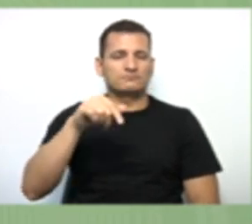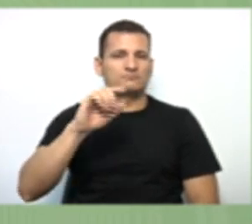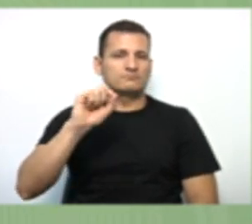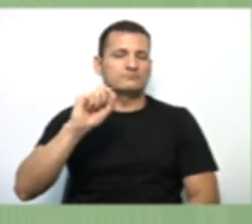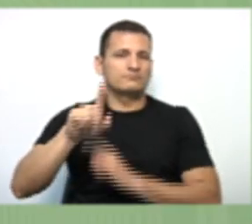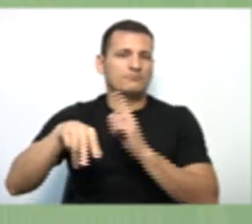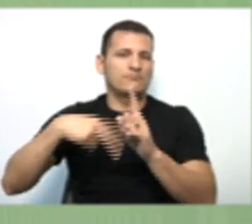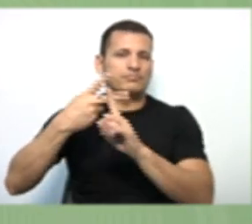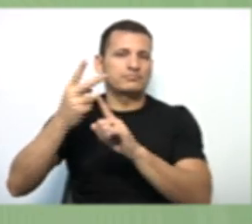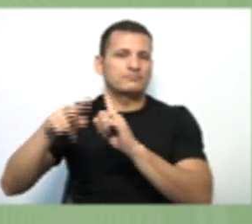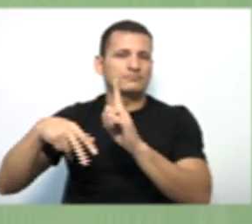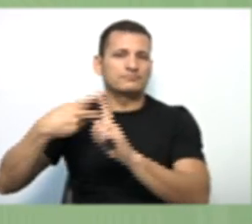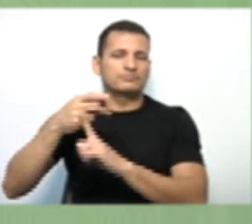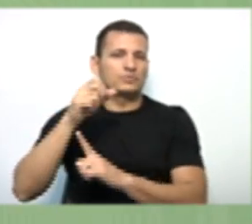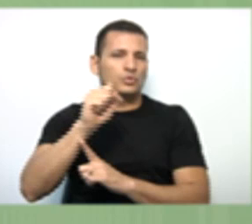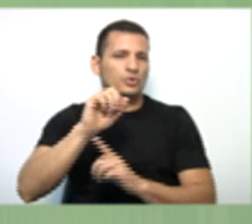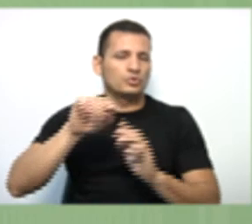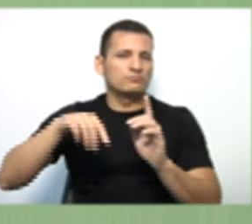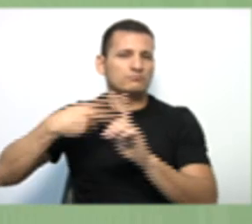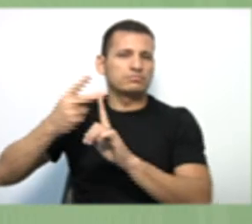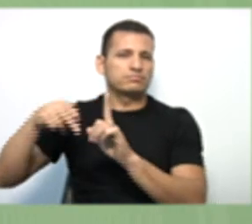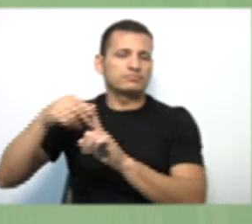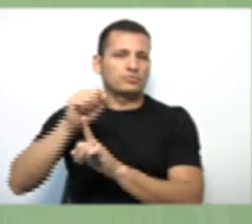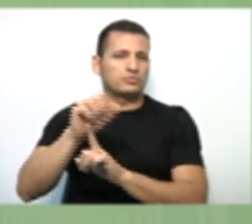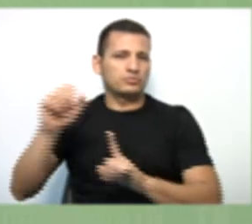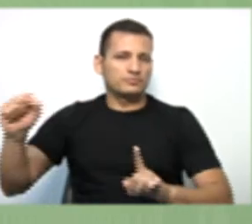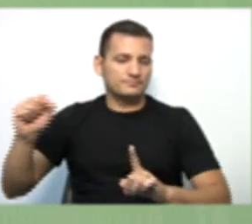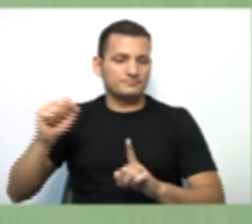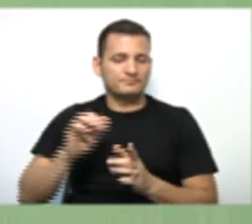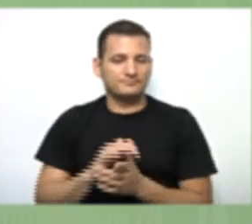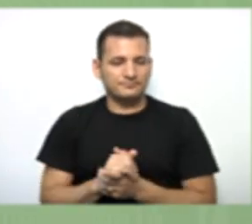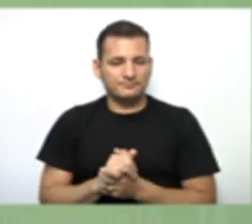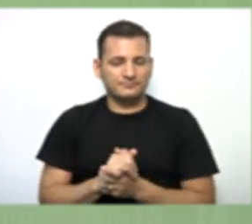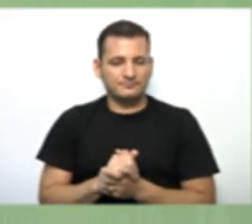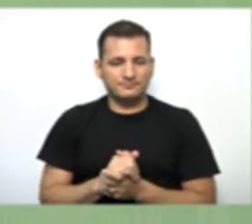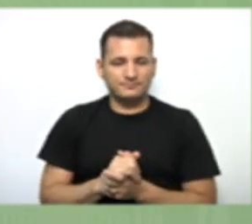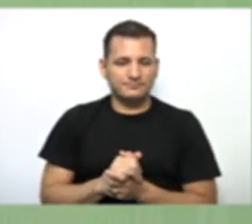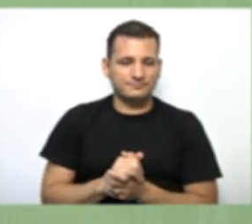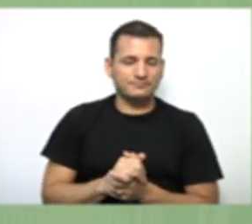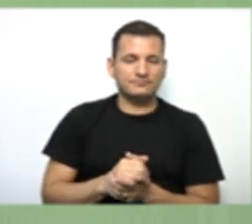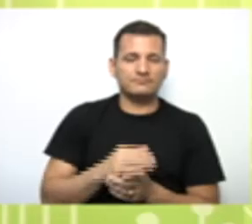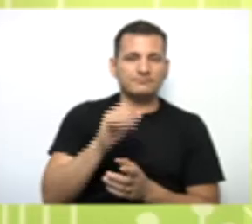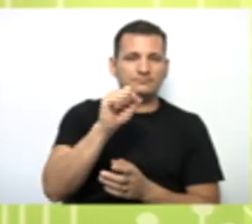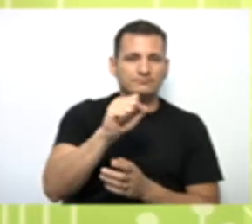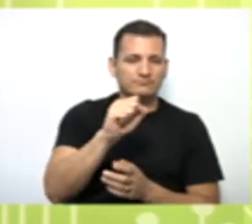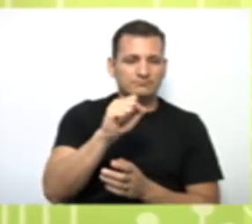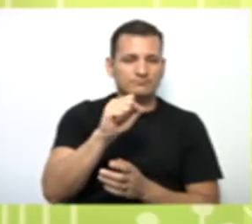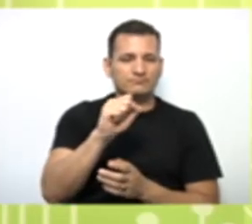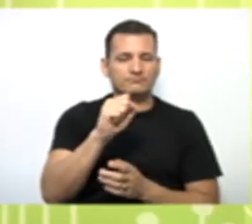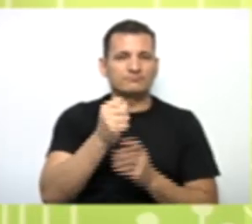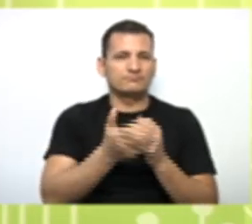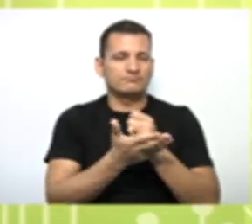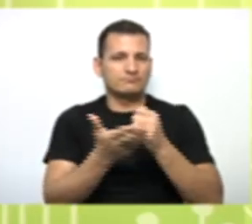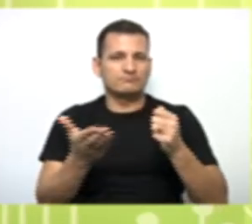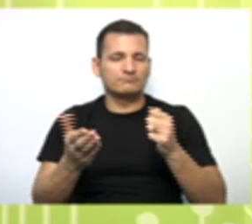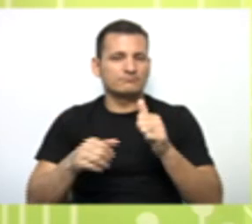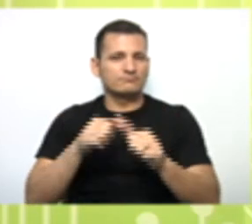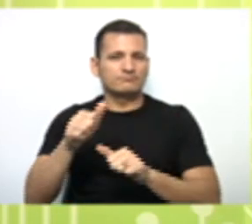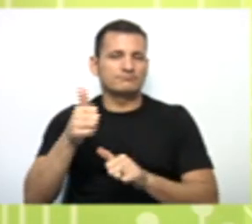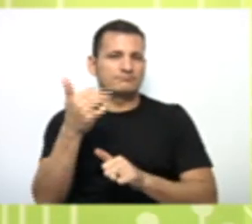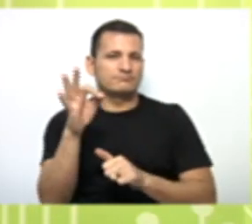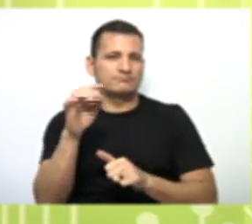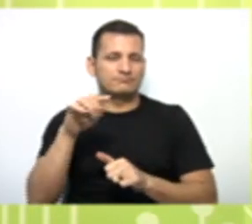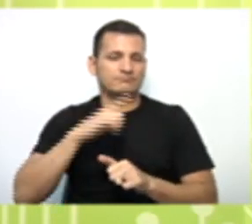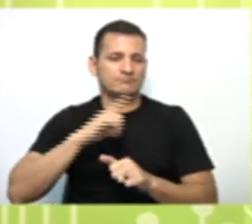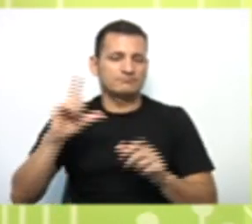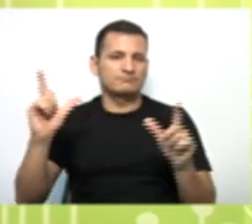né? Então, sempre quando faz a conversão de 8 para 10, para base 10, daí dá uma diminuída. Por isso que